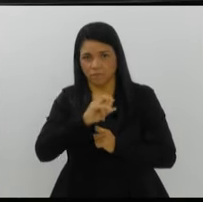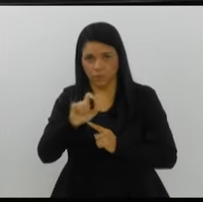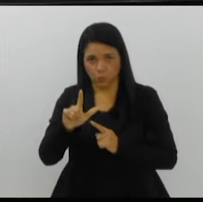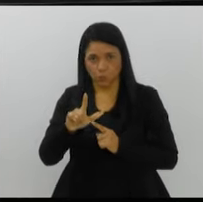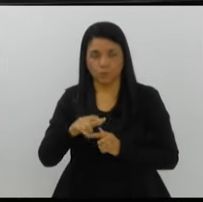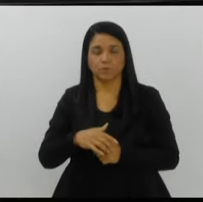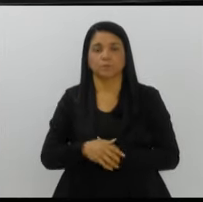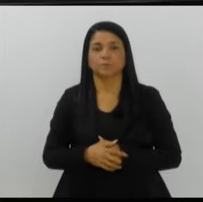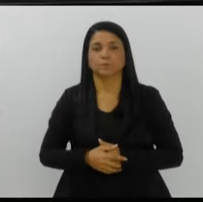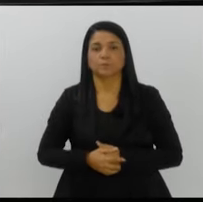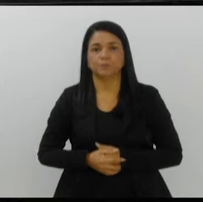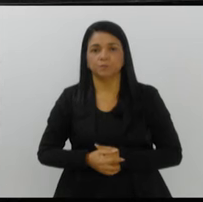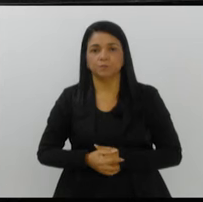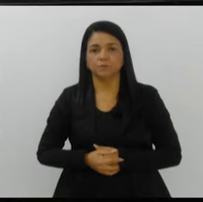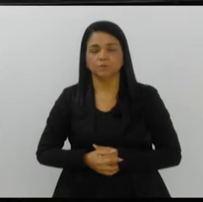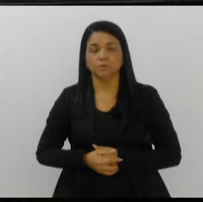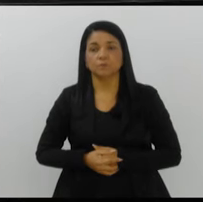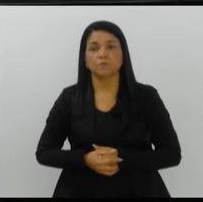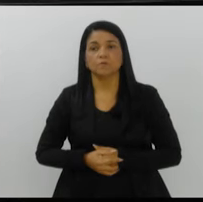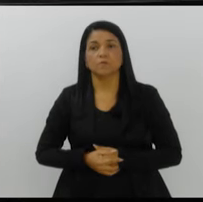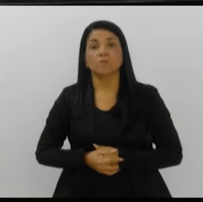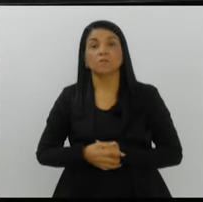organizada. Até porque